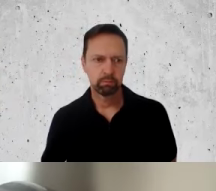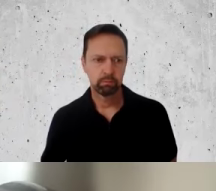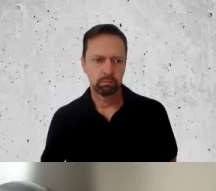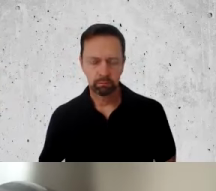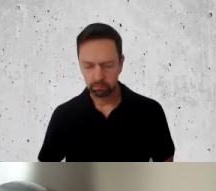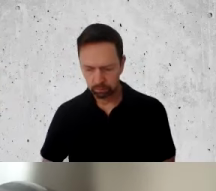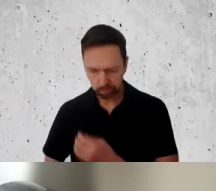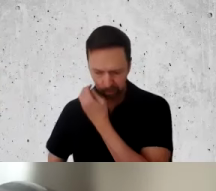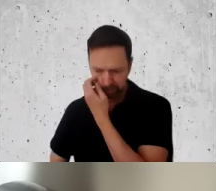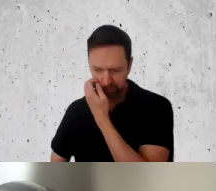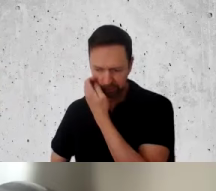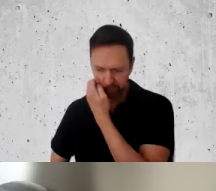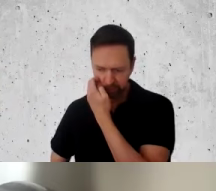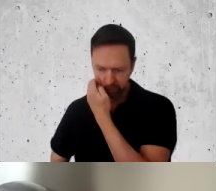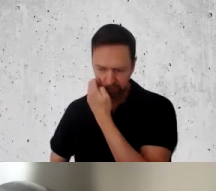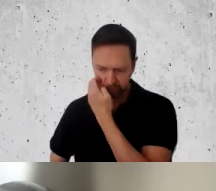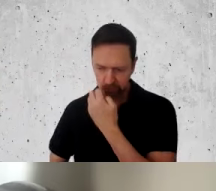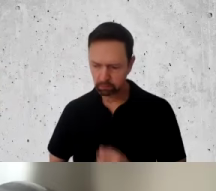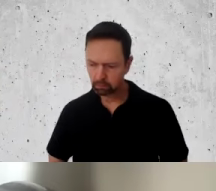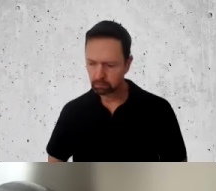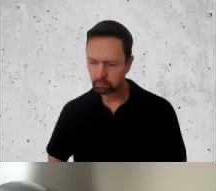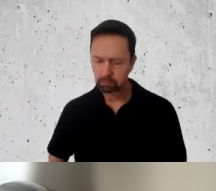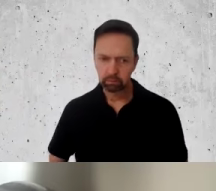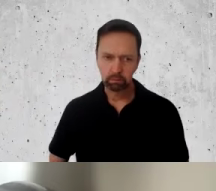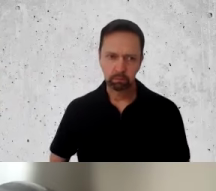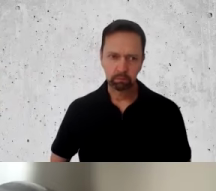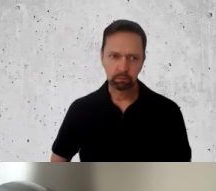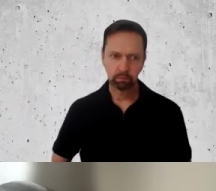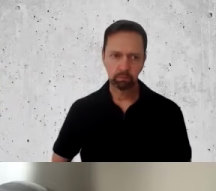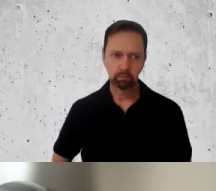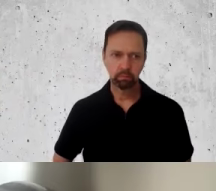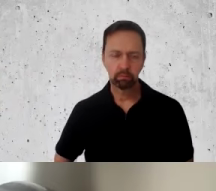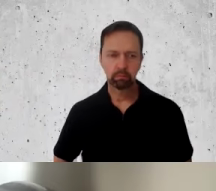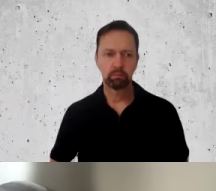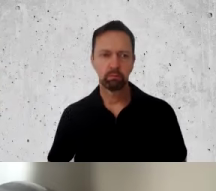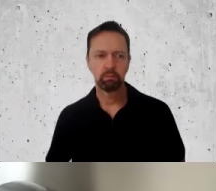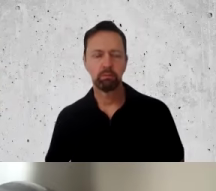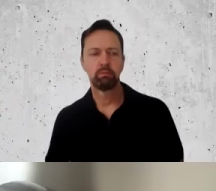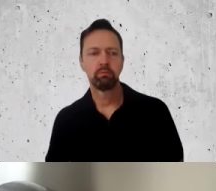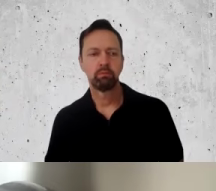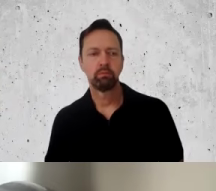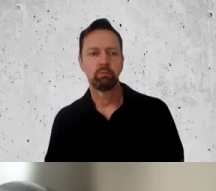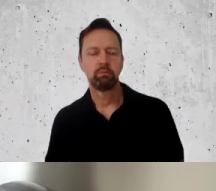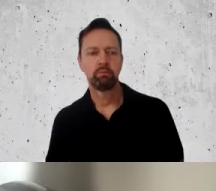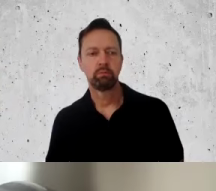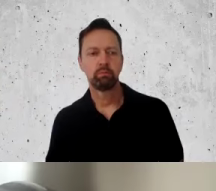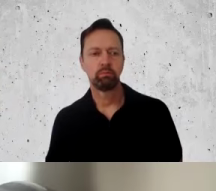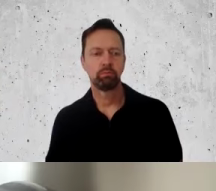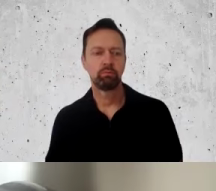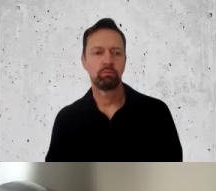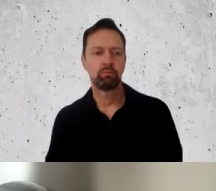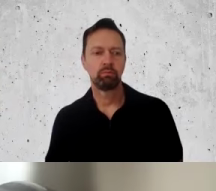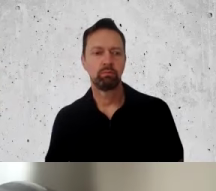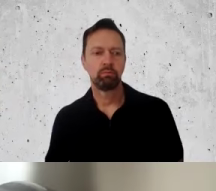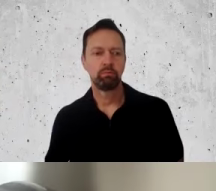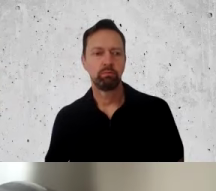nesse artigo, quando você faz, vocês mostraram a evolução protegendo os credores, só que o contrário também é verdade. Quando as